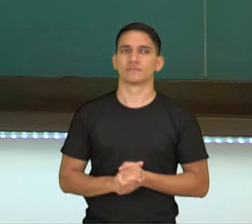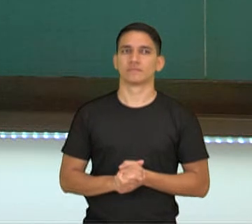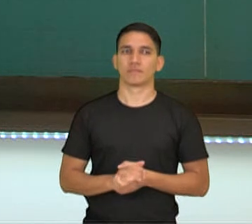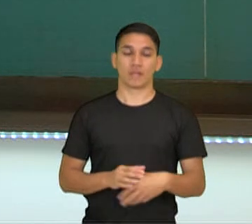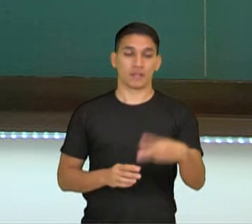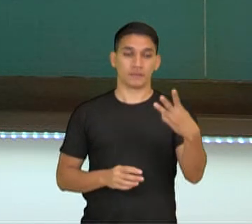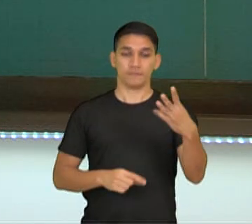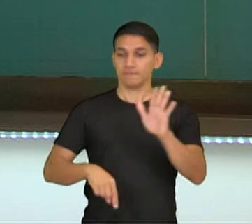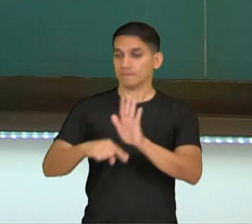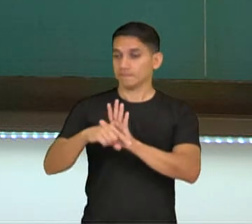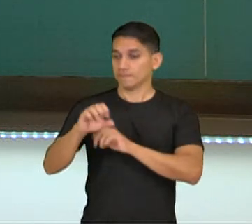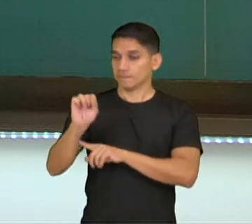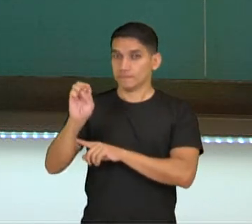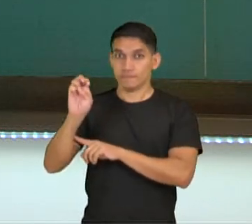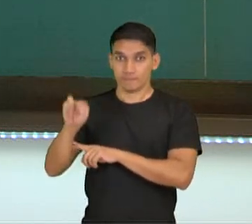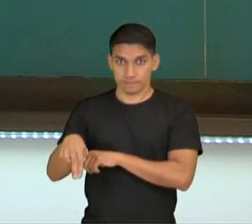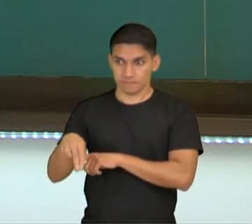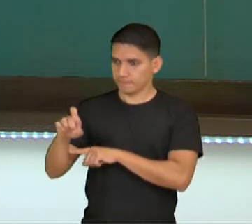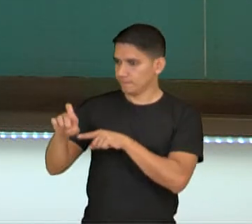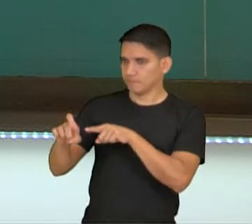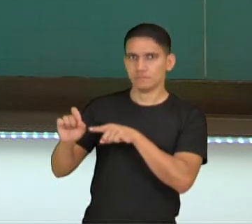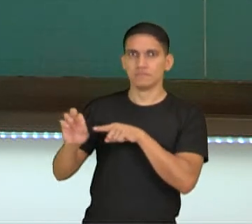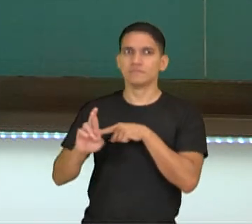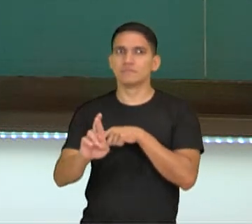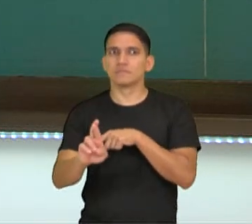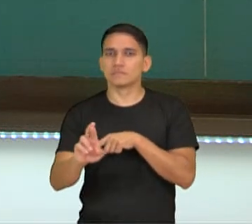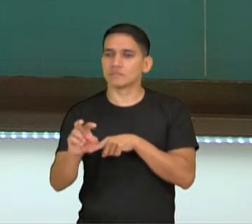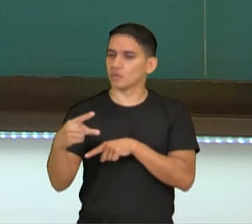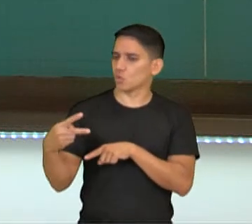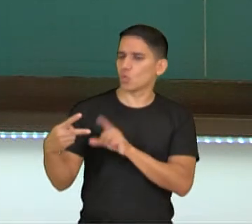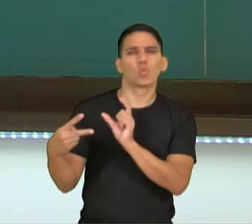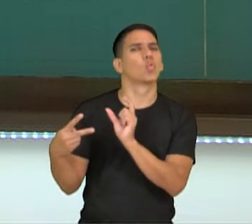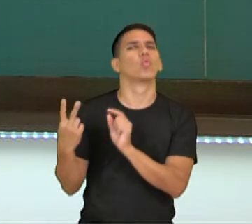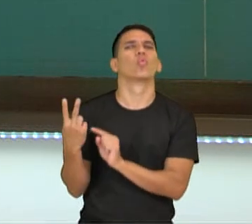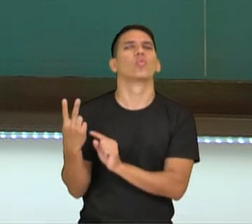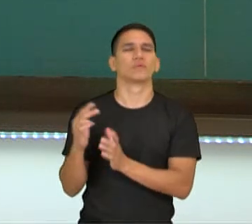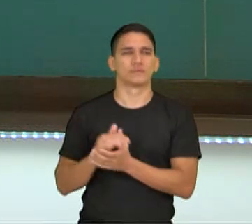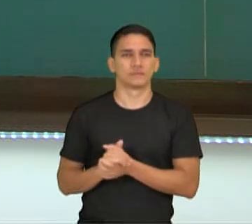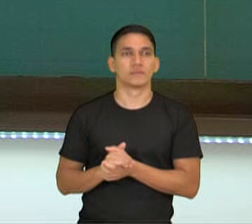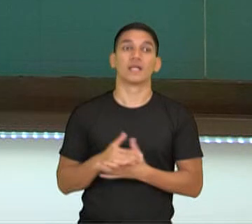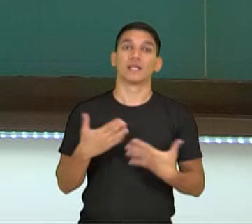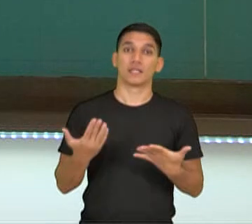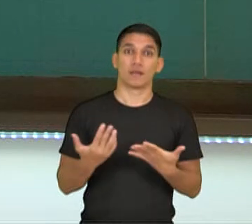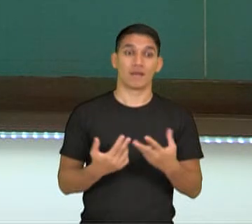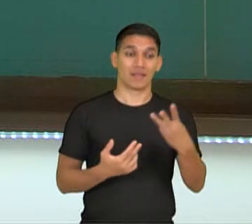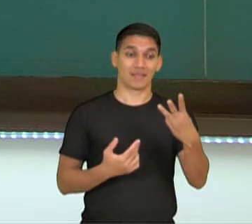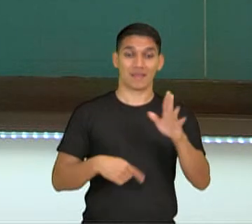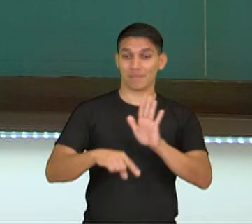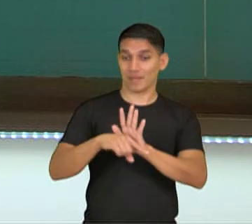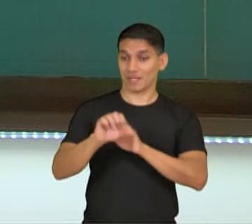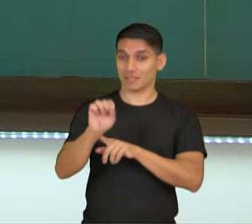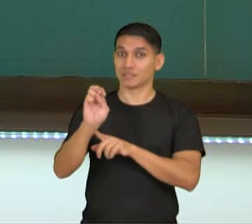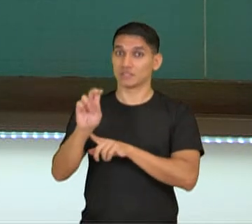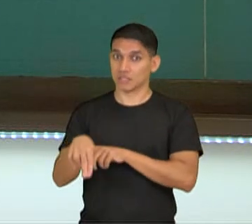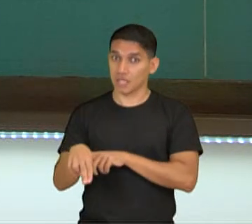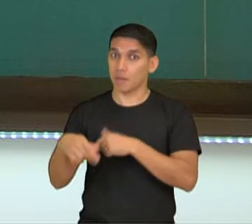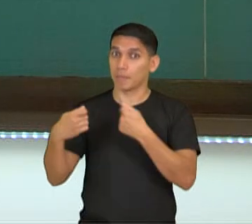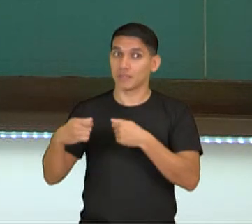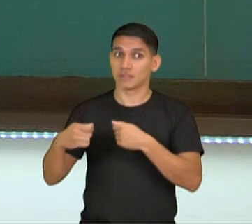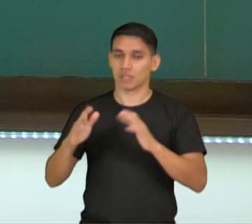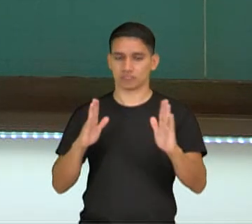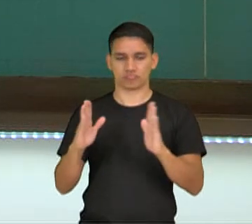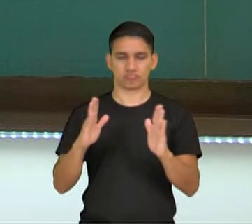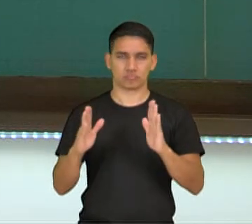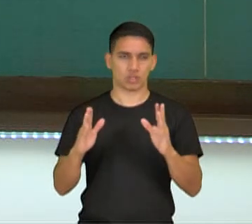3 menos seno de x e 2. Isso quer dizer o quê? Que o 3 menos seno de x tem que ser maior ou igual que 2, vai estar entre